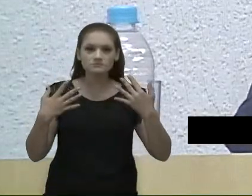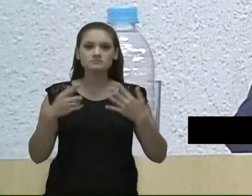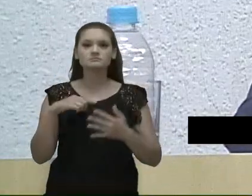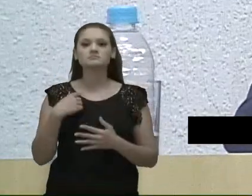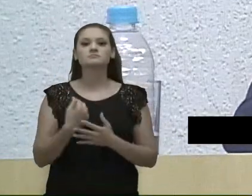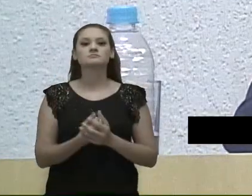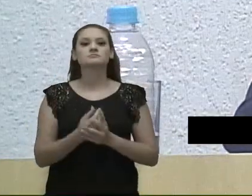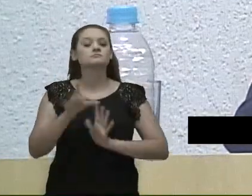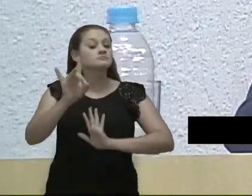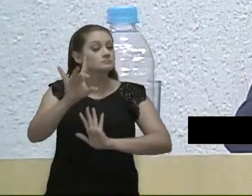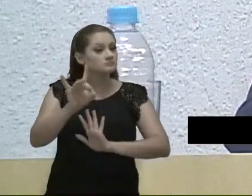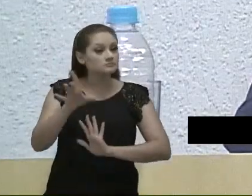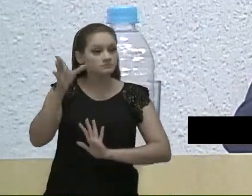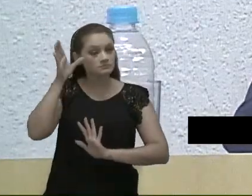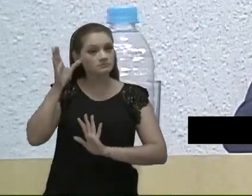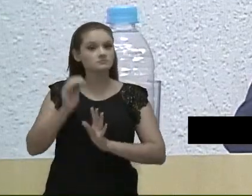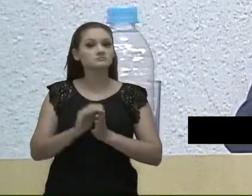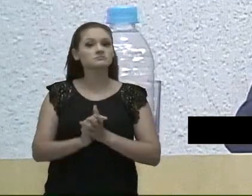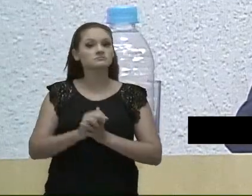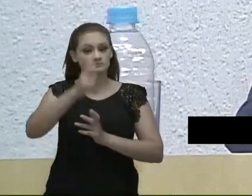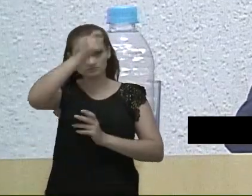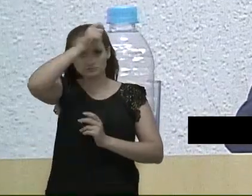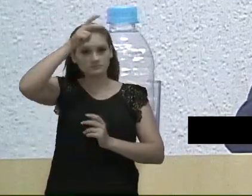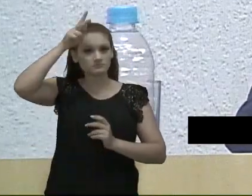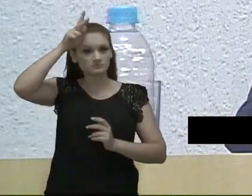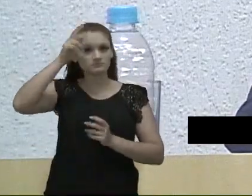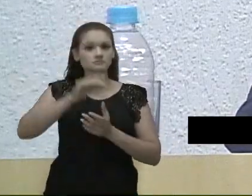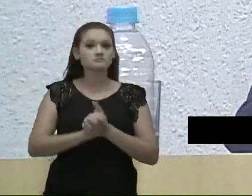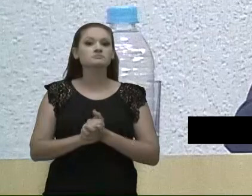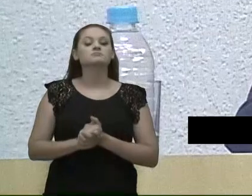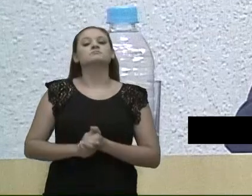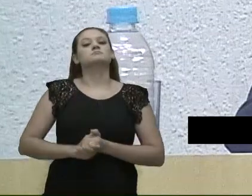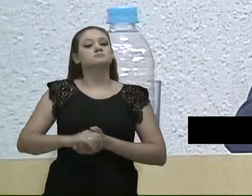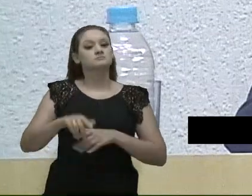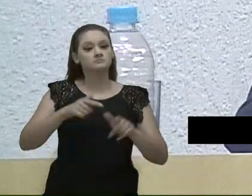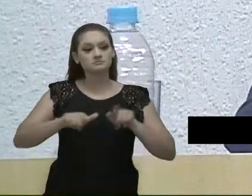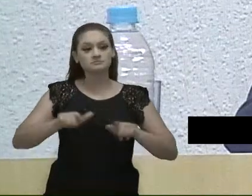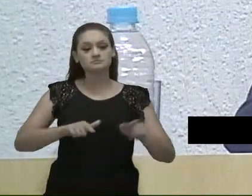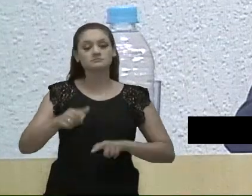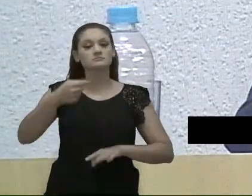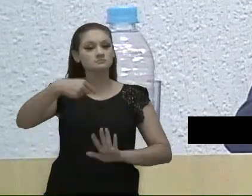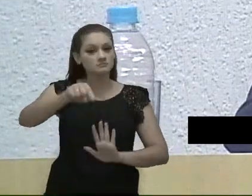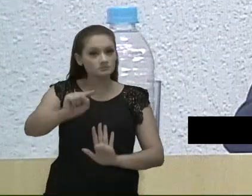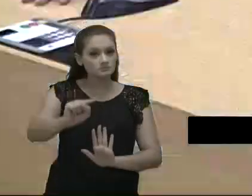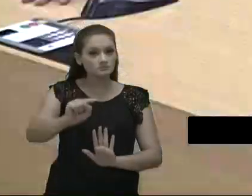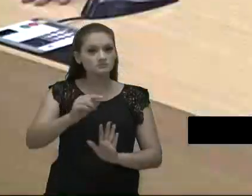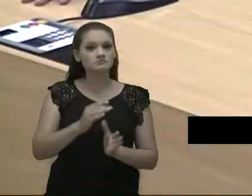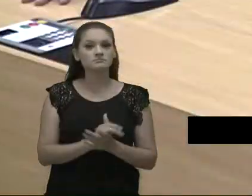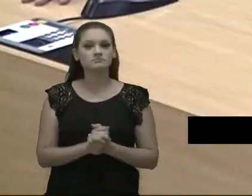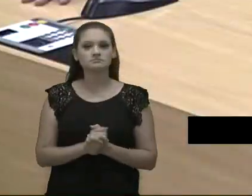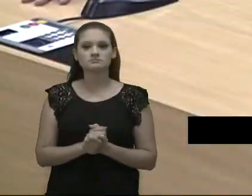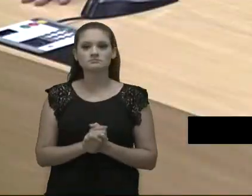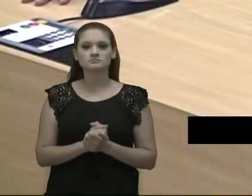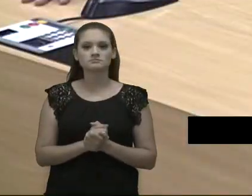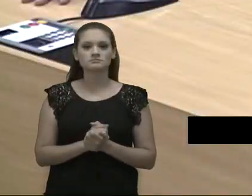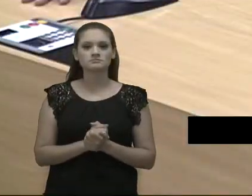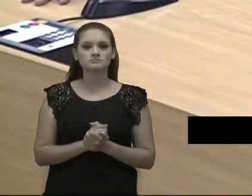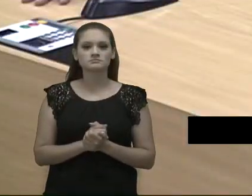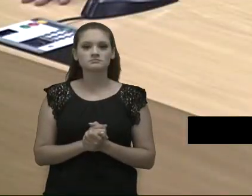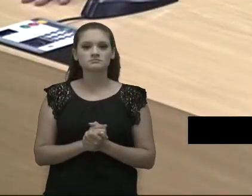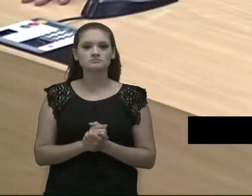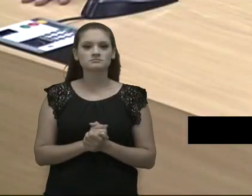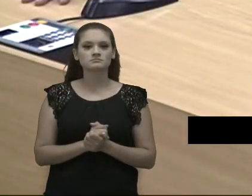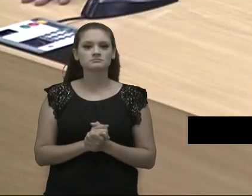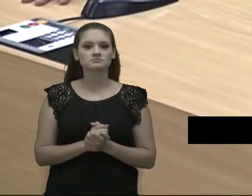gente que apenas a sobrinha do prefeito trabalha lá nessa unidade, presta serviço na UPA Santa Helena, é isso? Não, não é na UPA